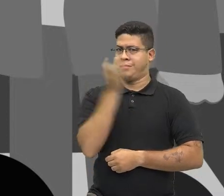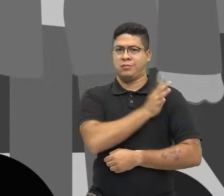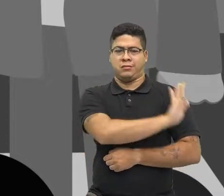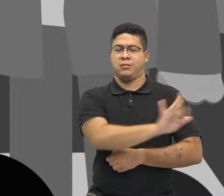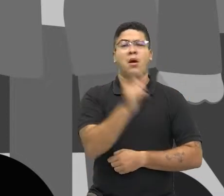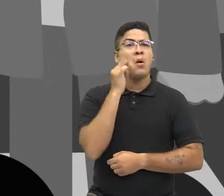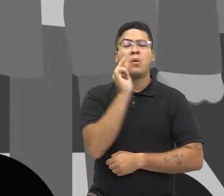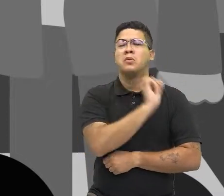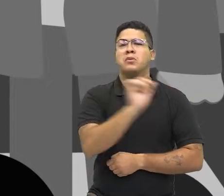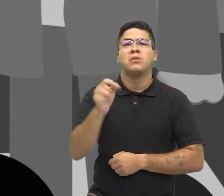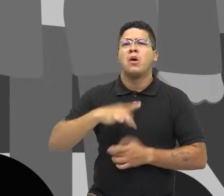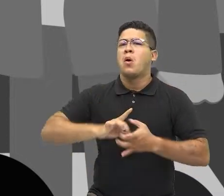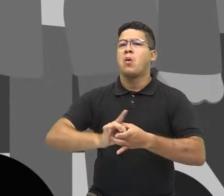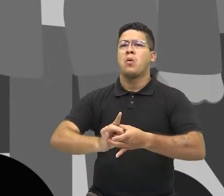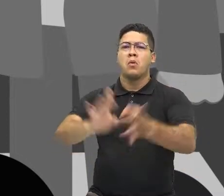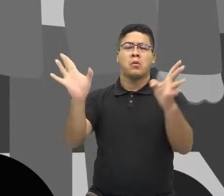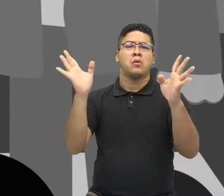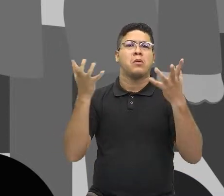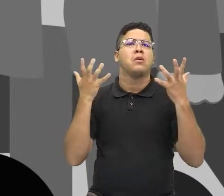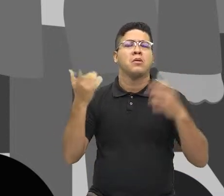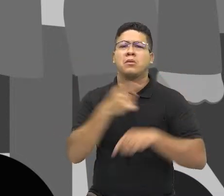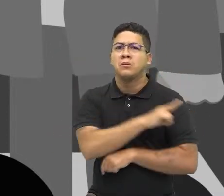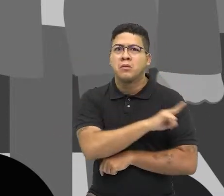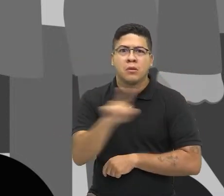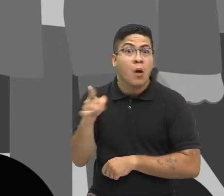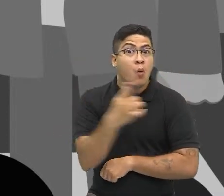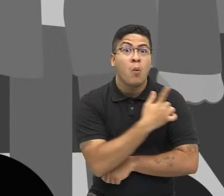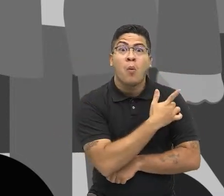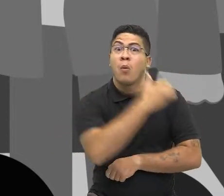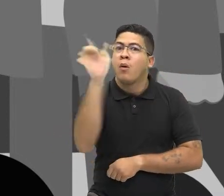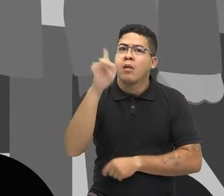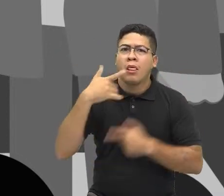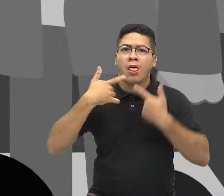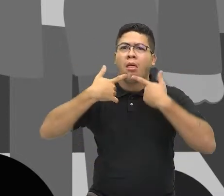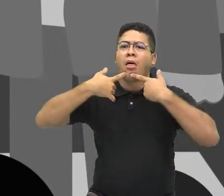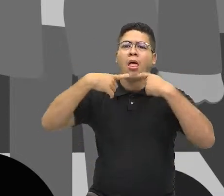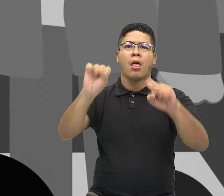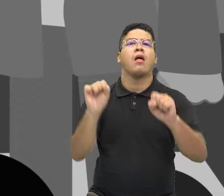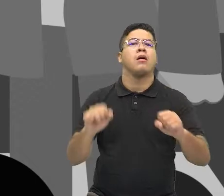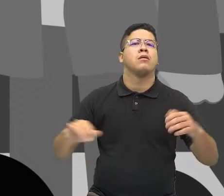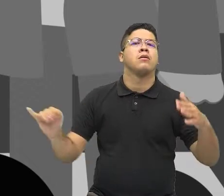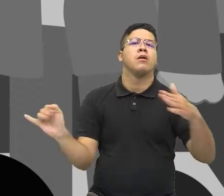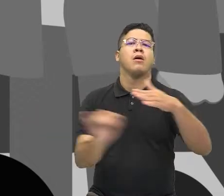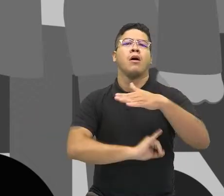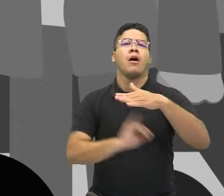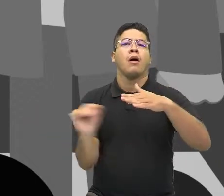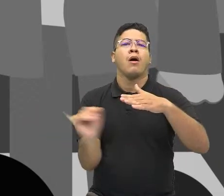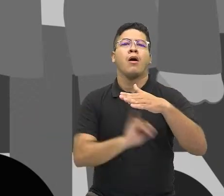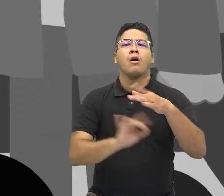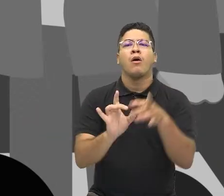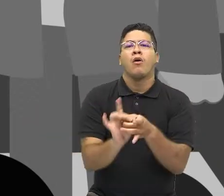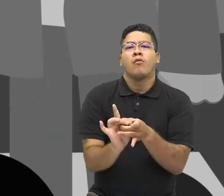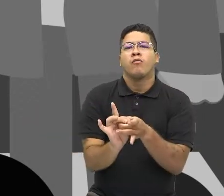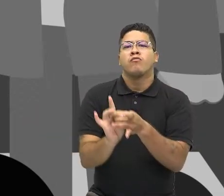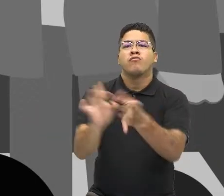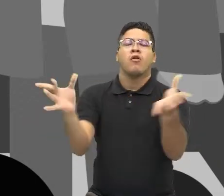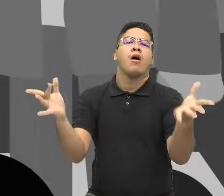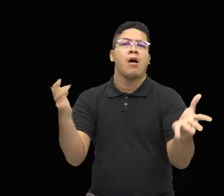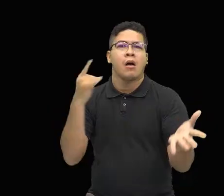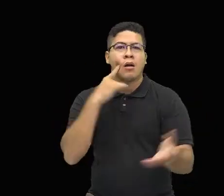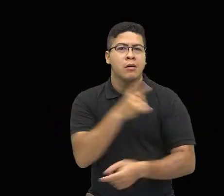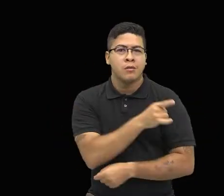que não é libertação. Queremos uma linguagem espontânea, coloquial.